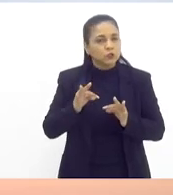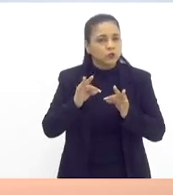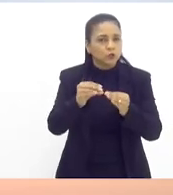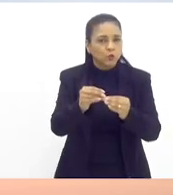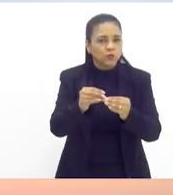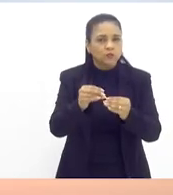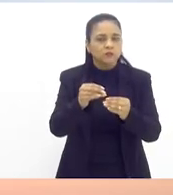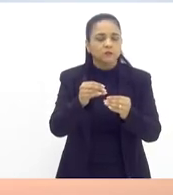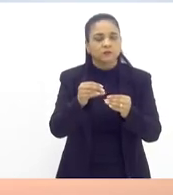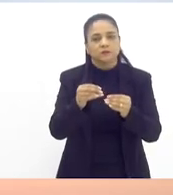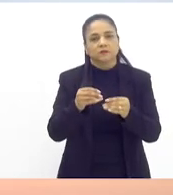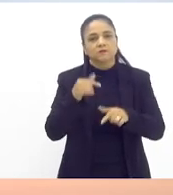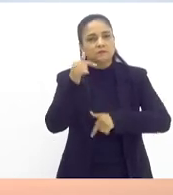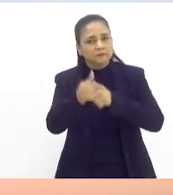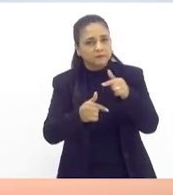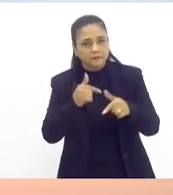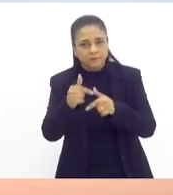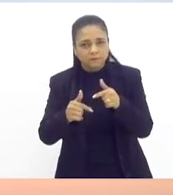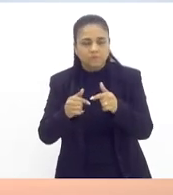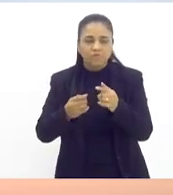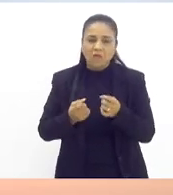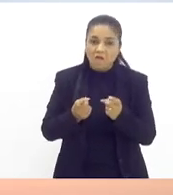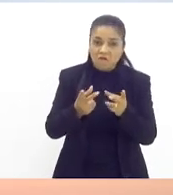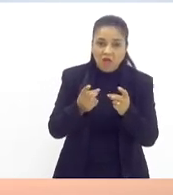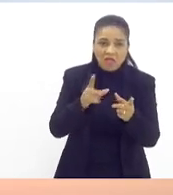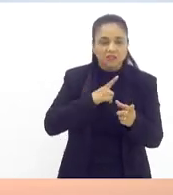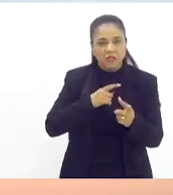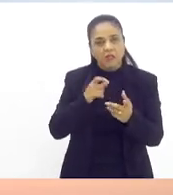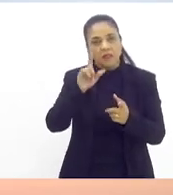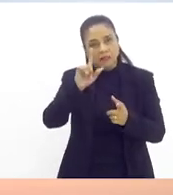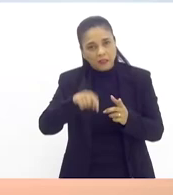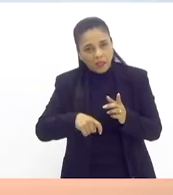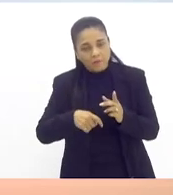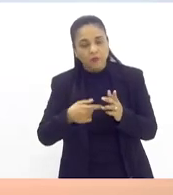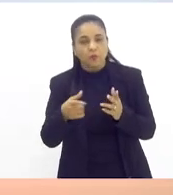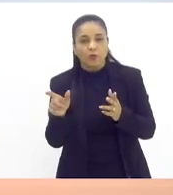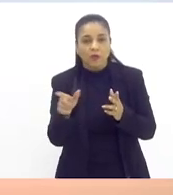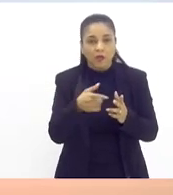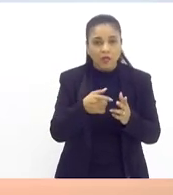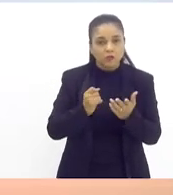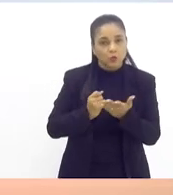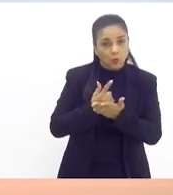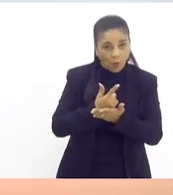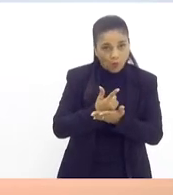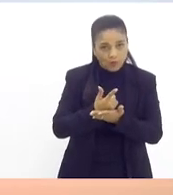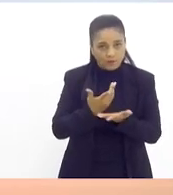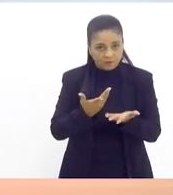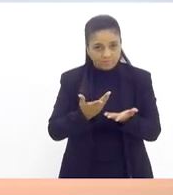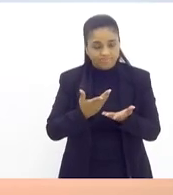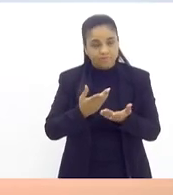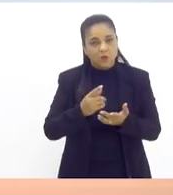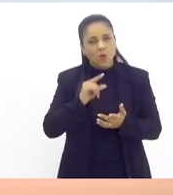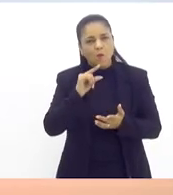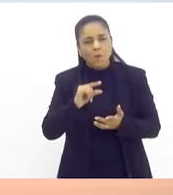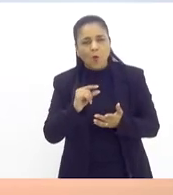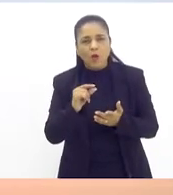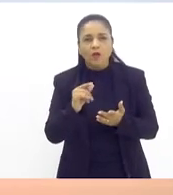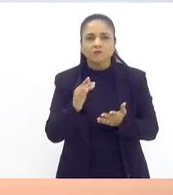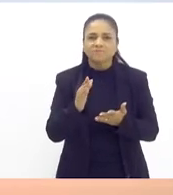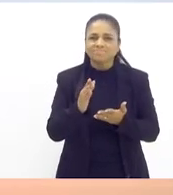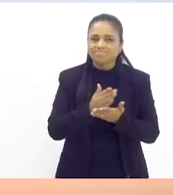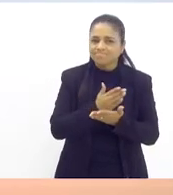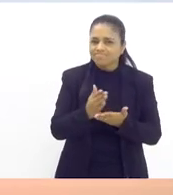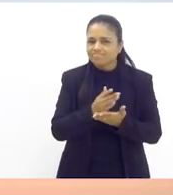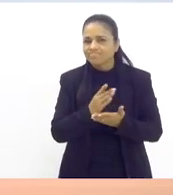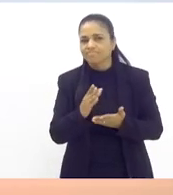as operações, tudo que você vende tem débito, tudo que você compra dá crédito, com poucas exceções. Quais são as exceções que estão